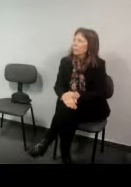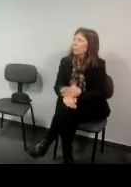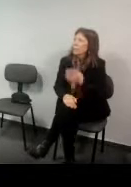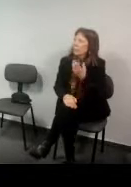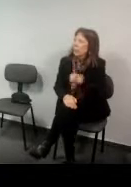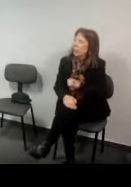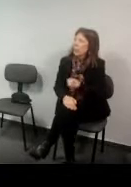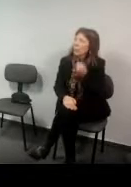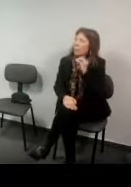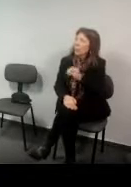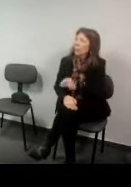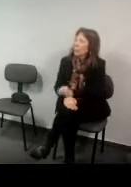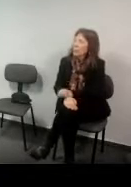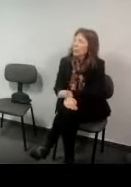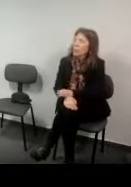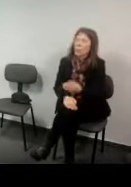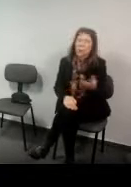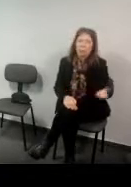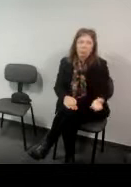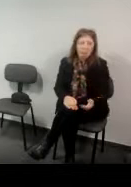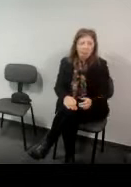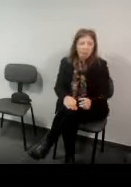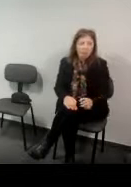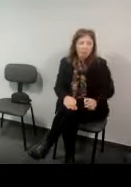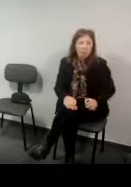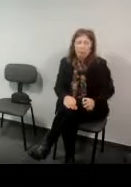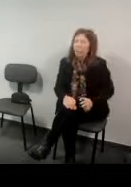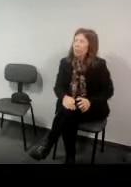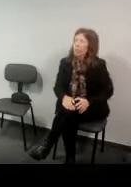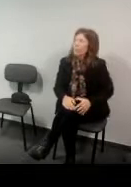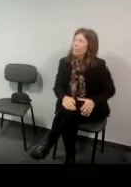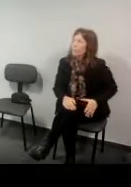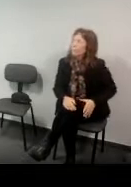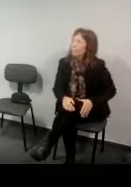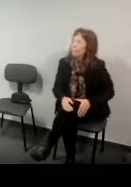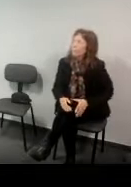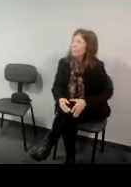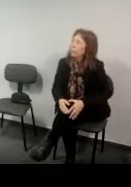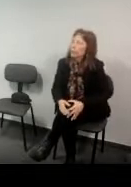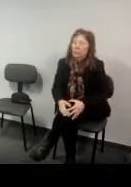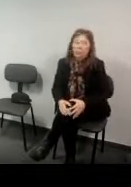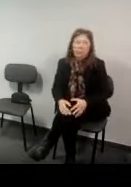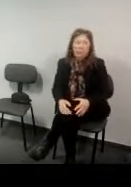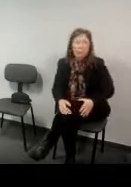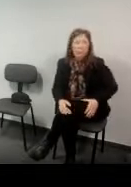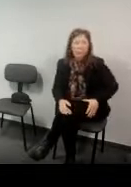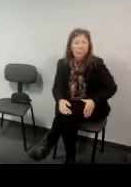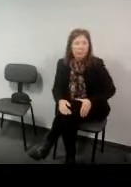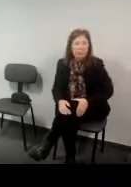Então, a enxaqueca se caracteriza por isso, diferente de uma dor de cabeça. Né? O cara está totalmente